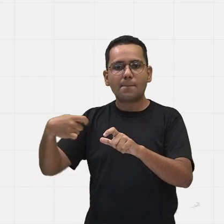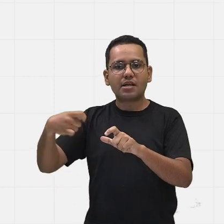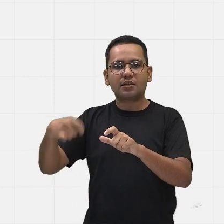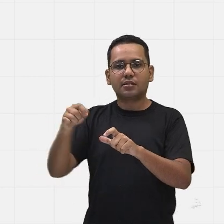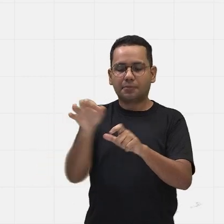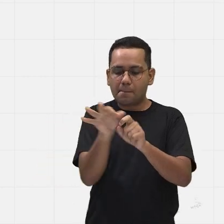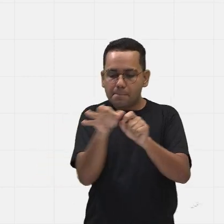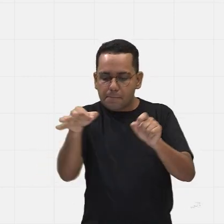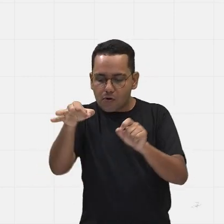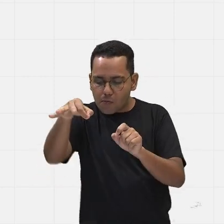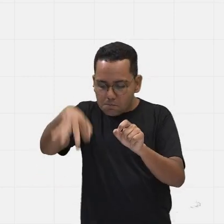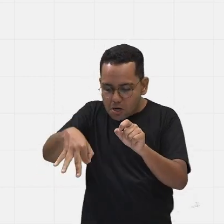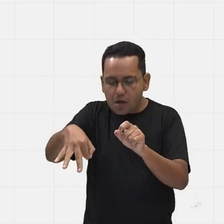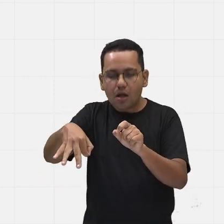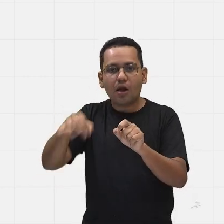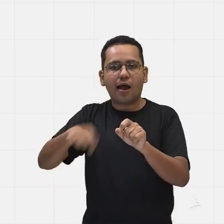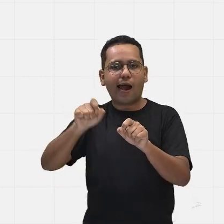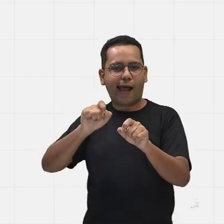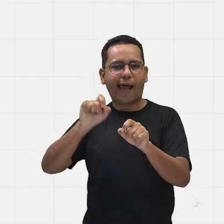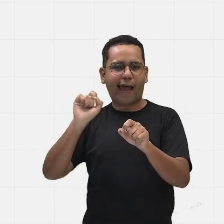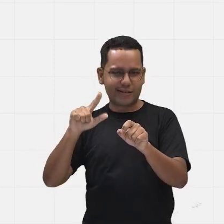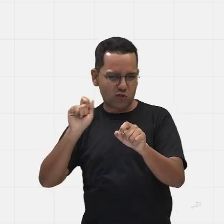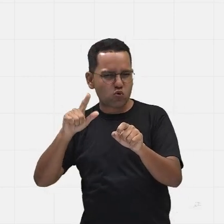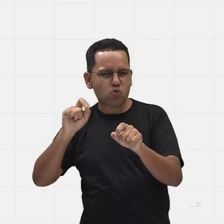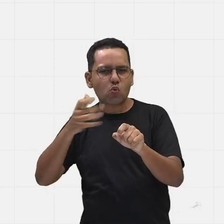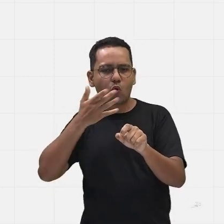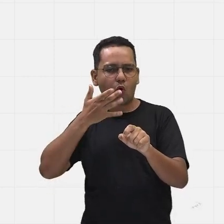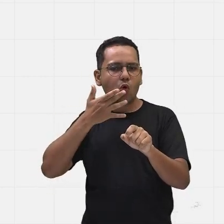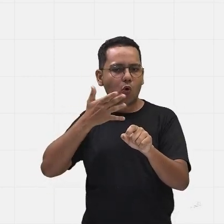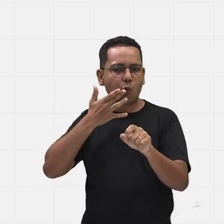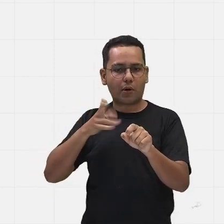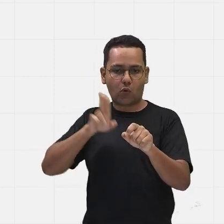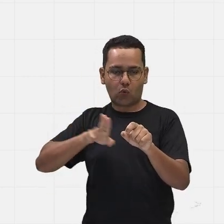estão bem ambientalizados quando o suporte fala